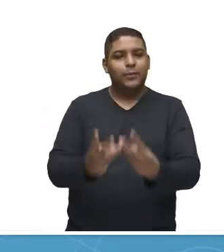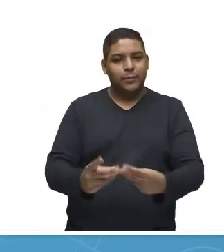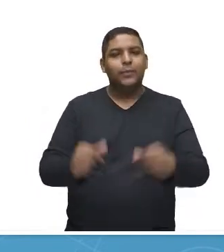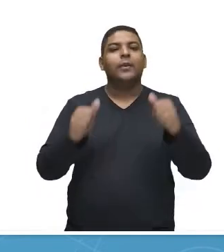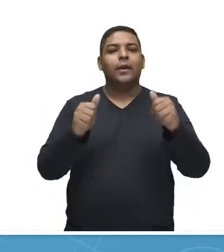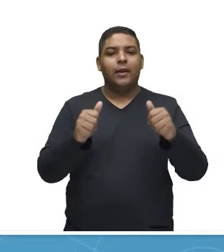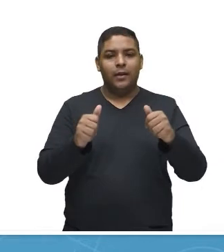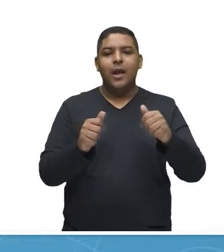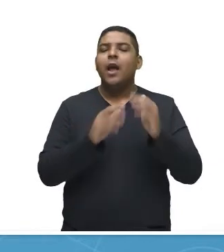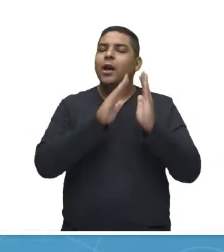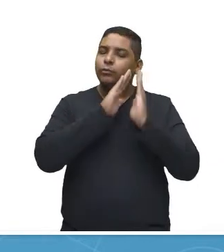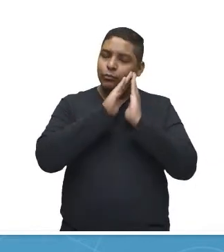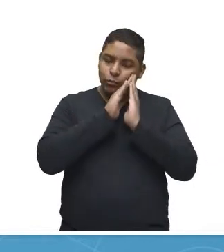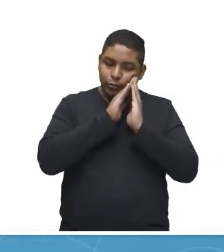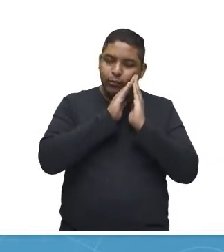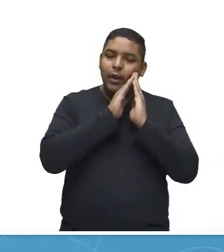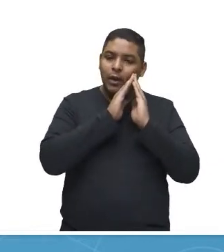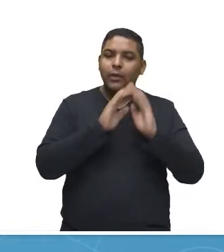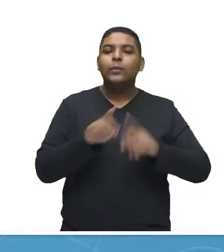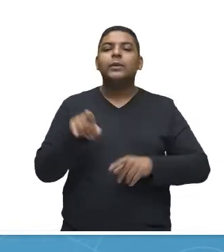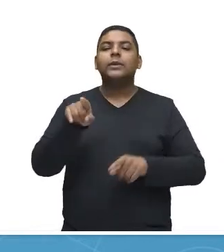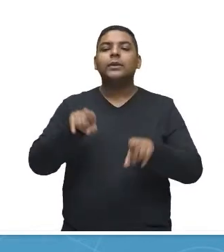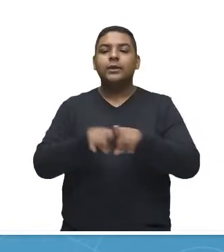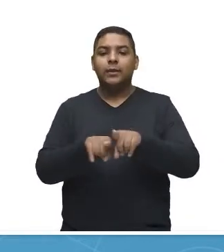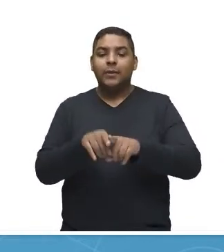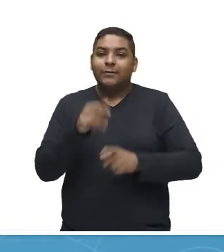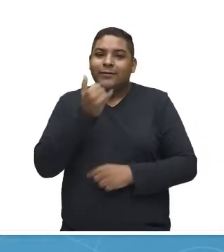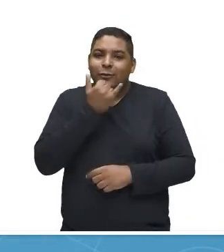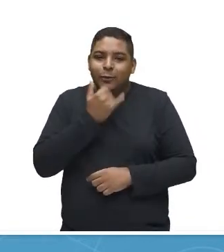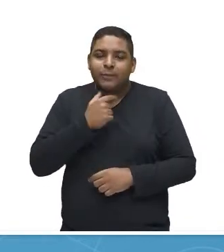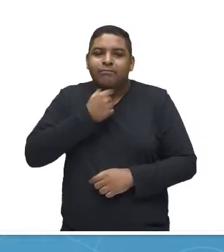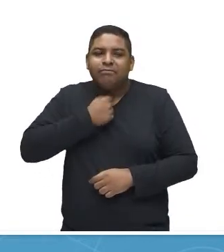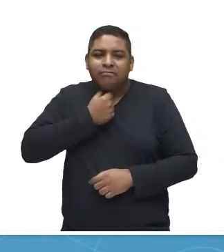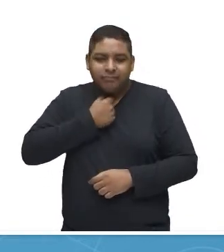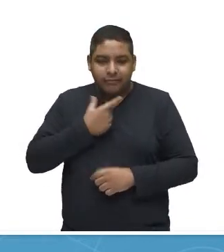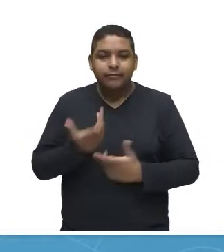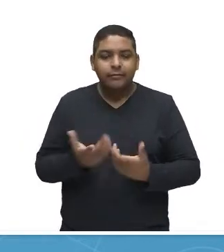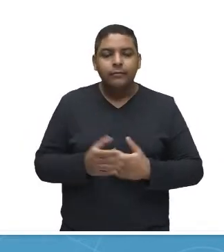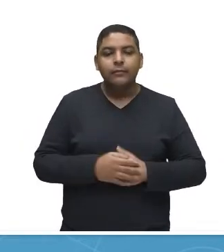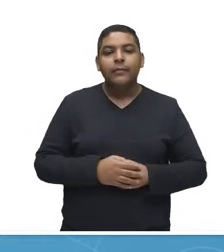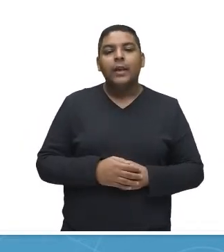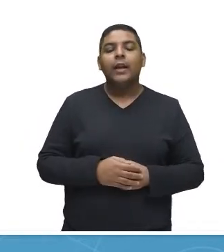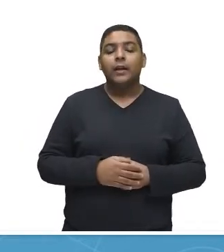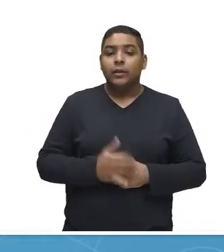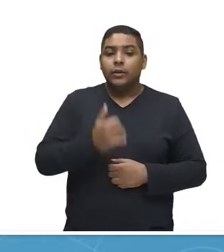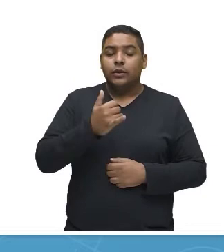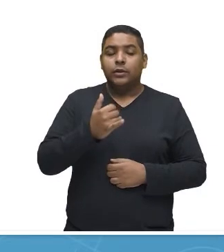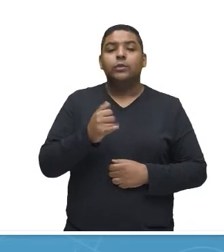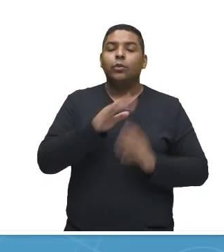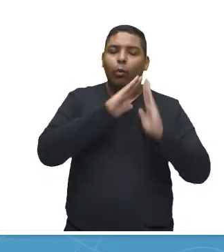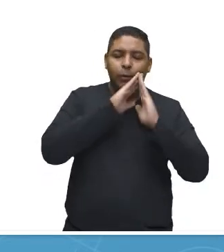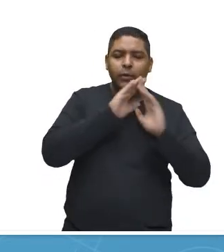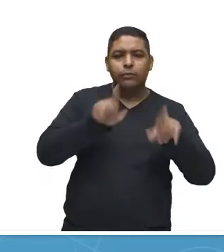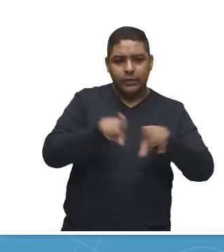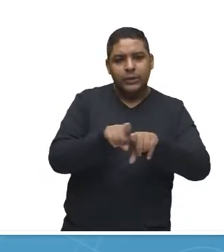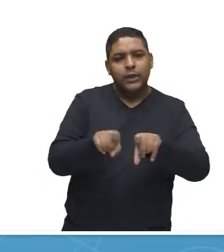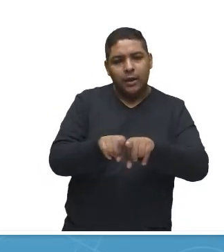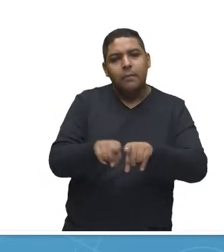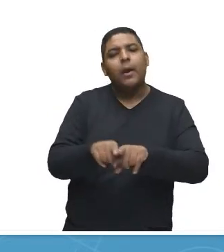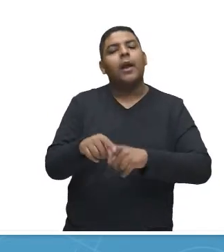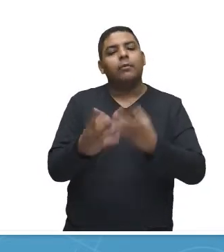quando a gente está dormindo, Desculpem, quando nós estamos dormindo, nós estamos gastando